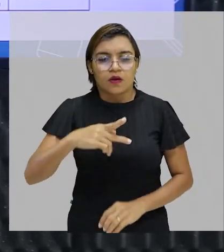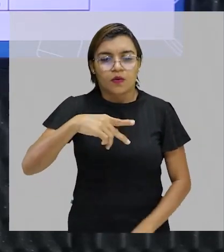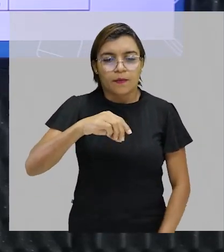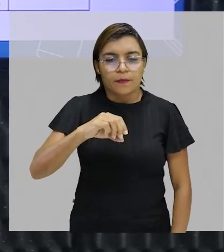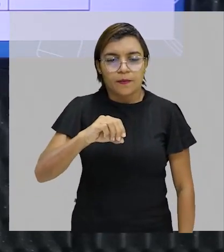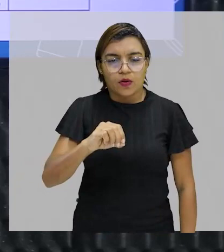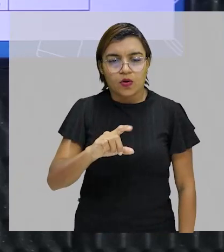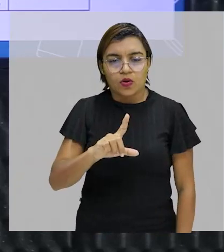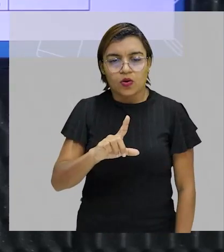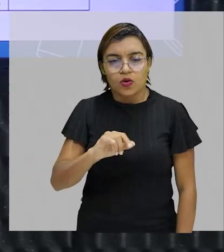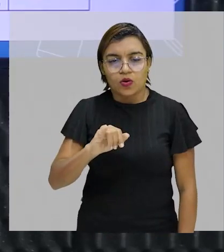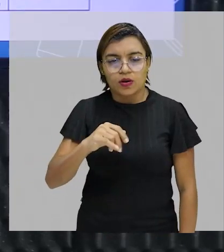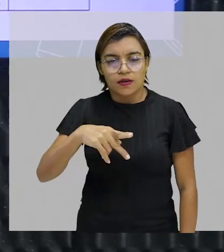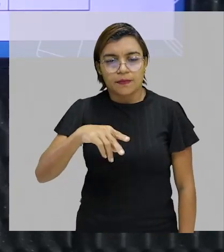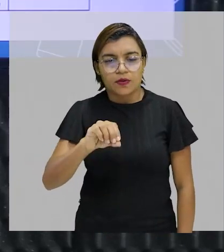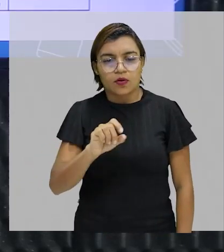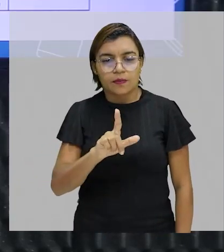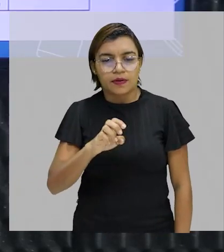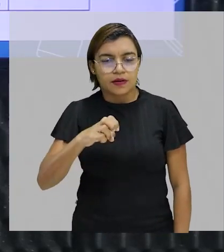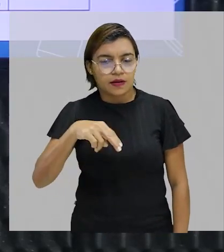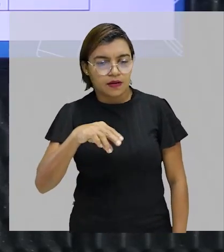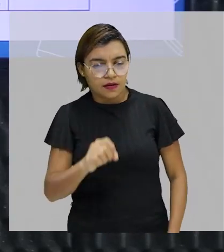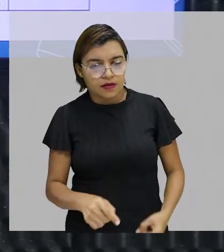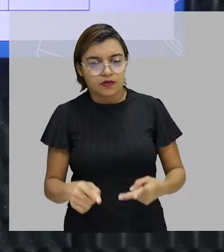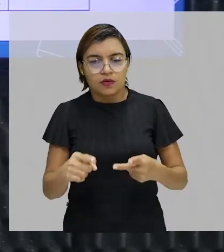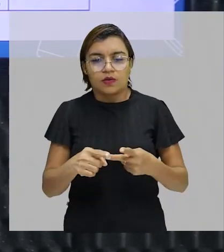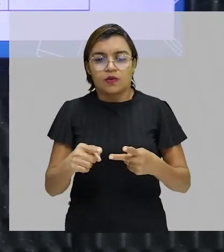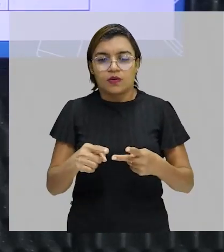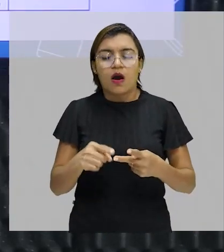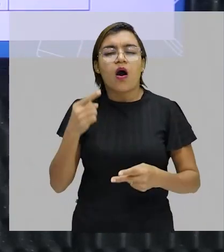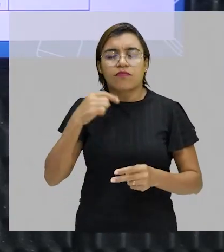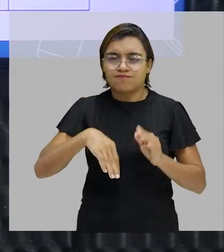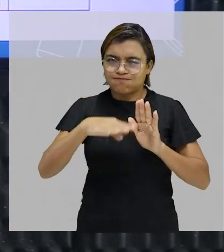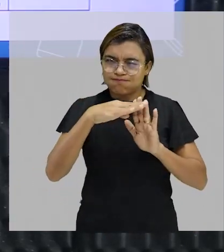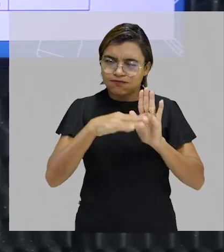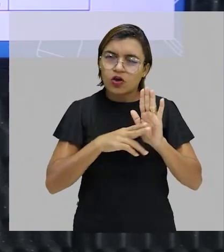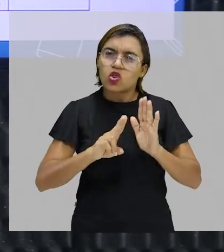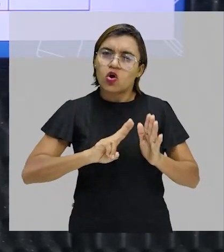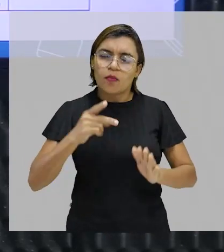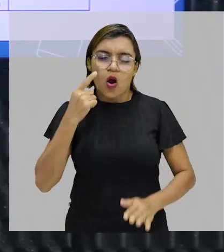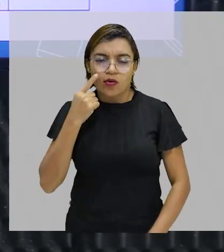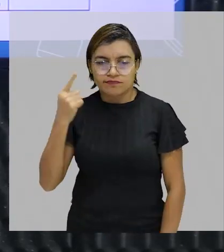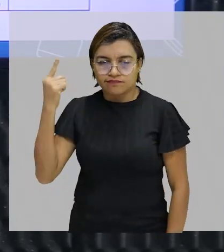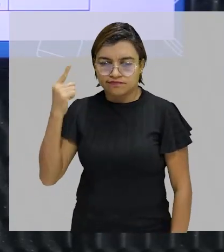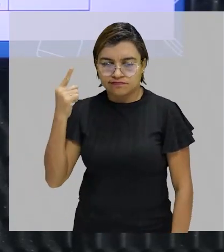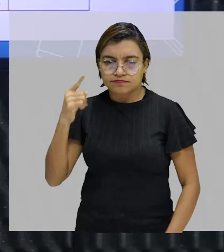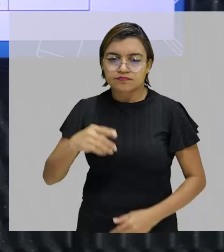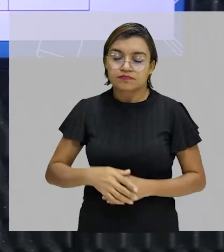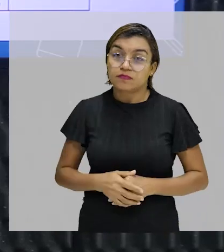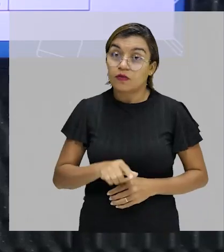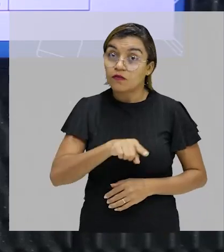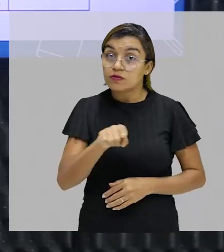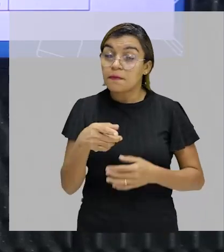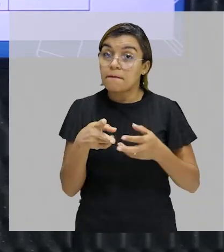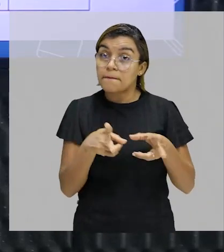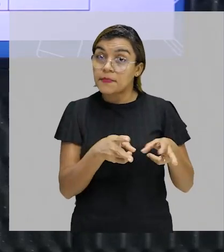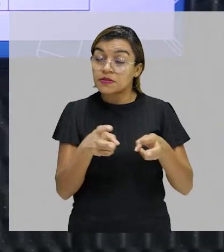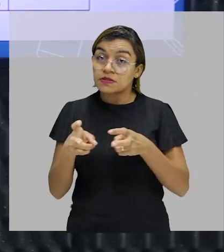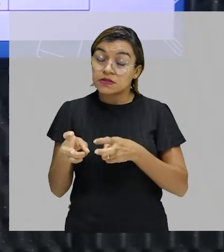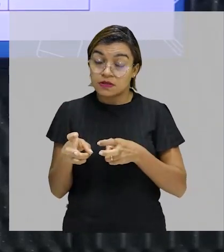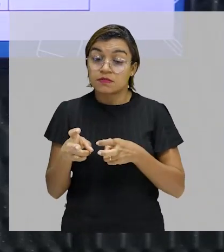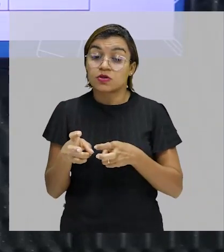o poliestireno e o polietileno. Tudo bem? Bom, turminha, você já percebeu que